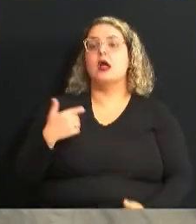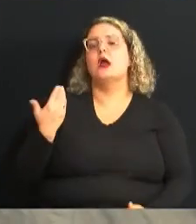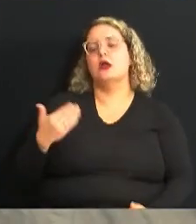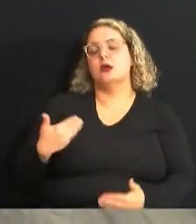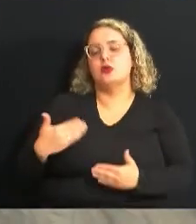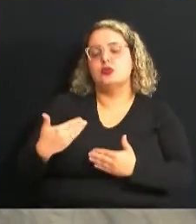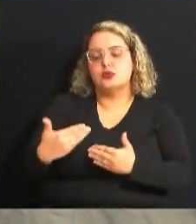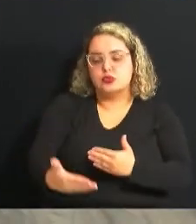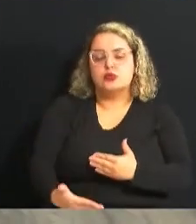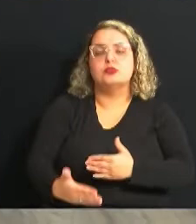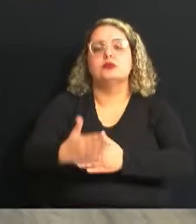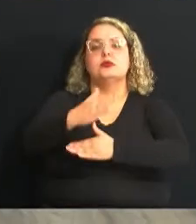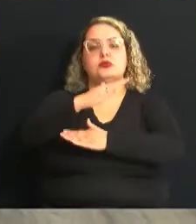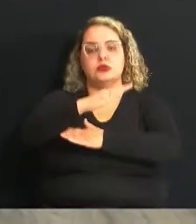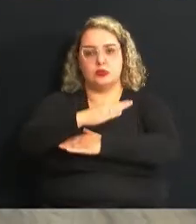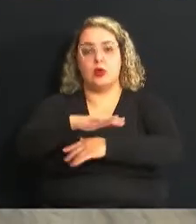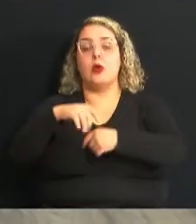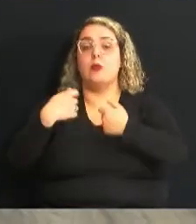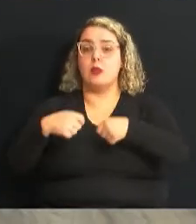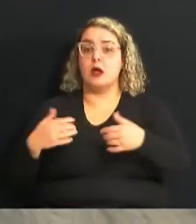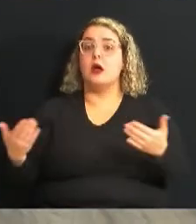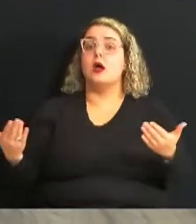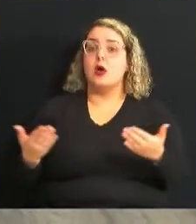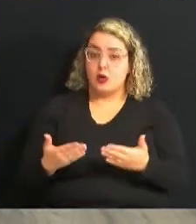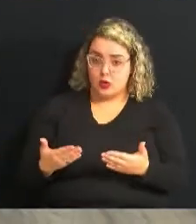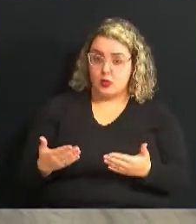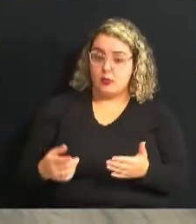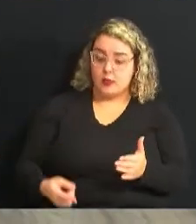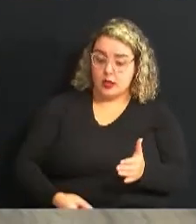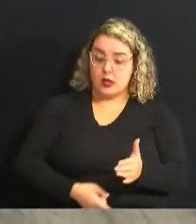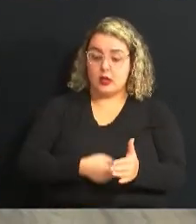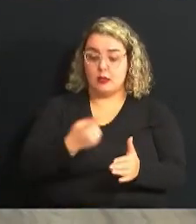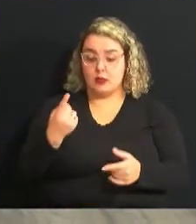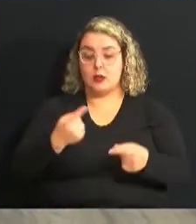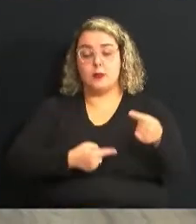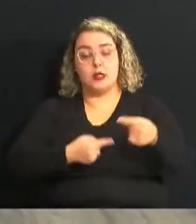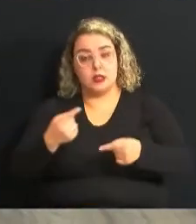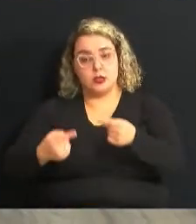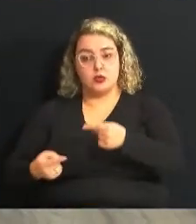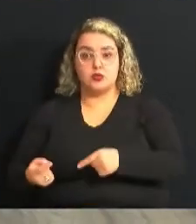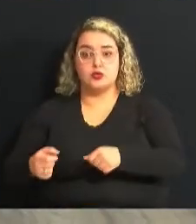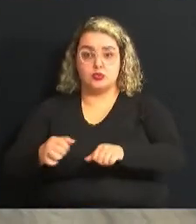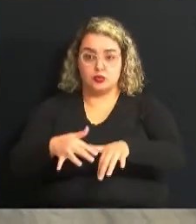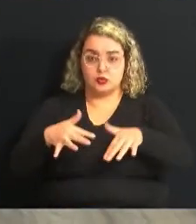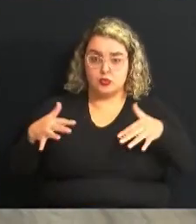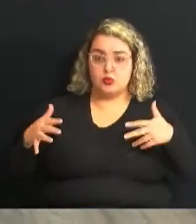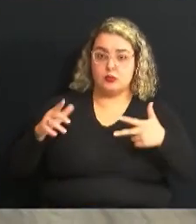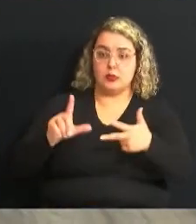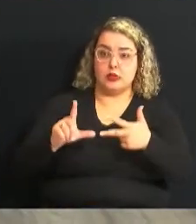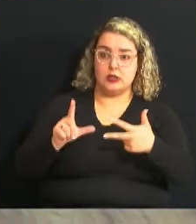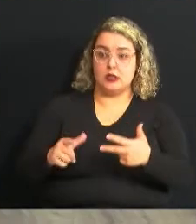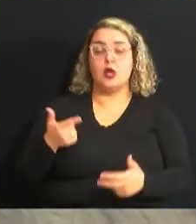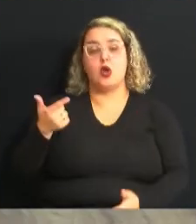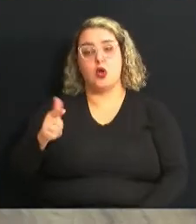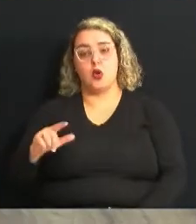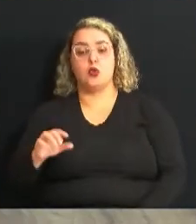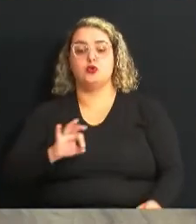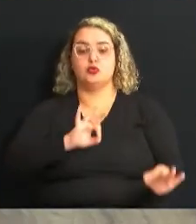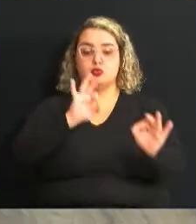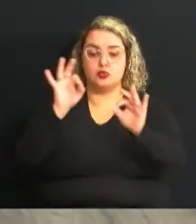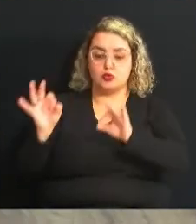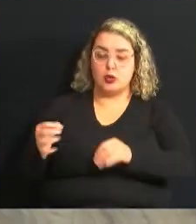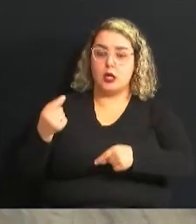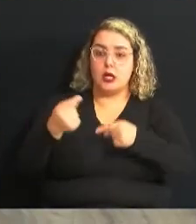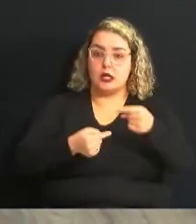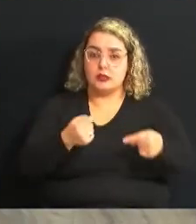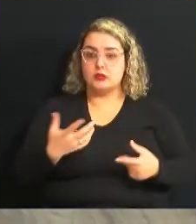na Câmara, precisam agora passar pela primeira discussão no plenário do Legislativo. A gente segue acompanhando então as